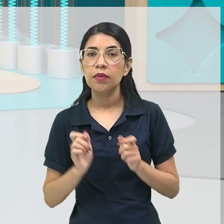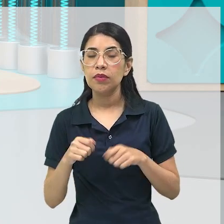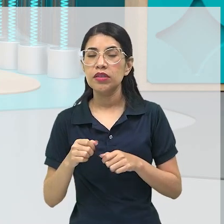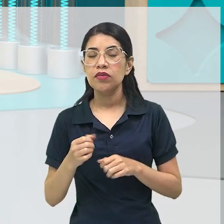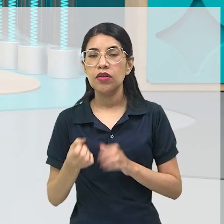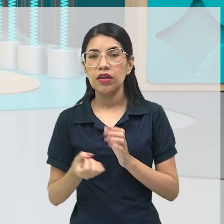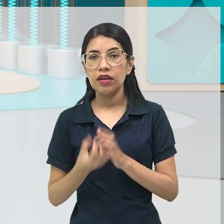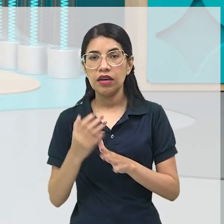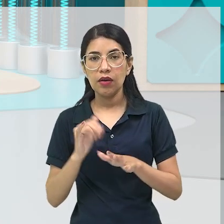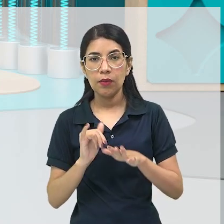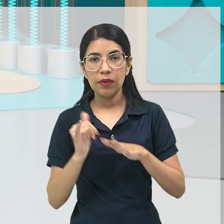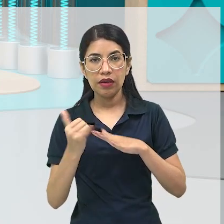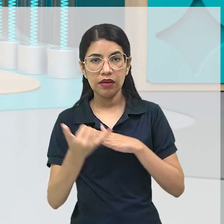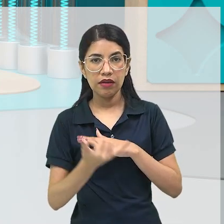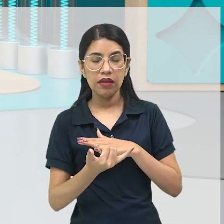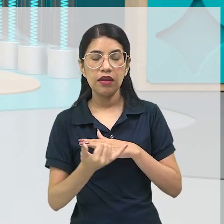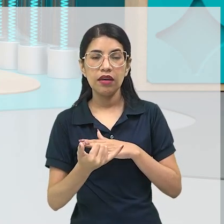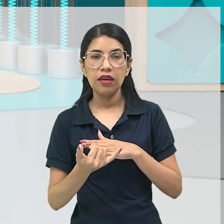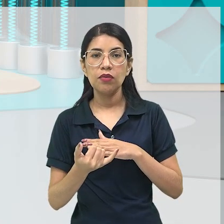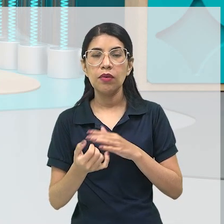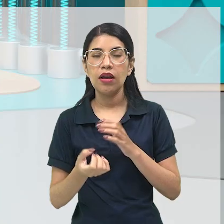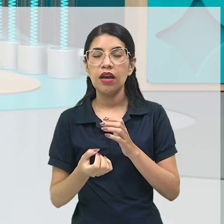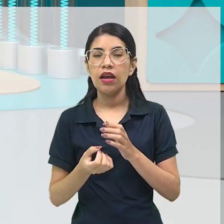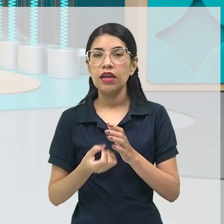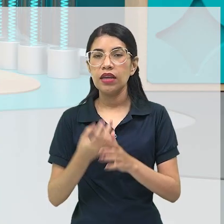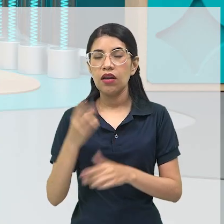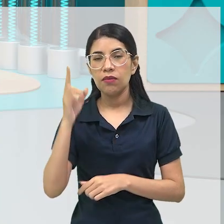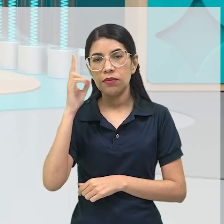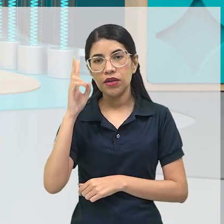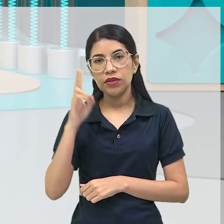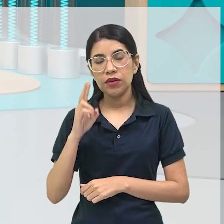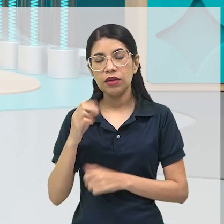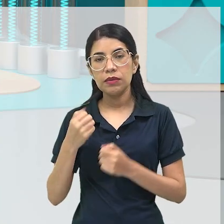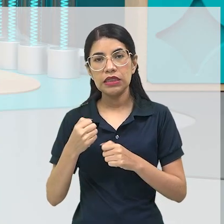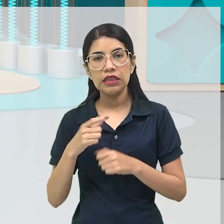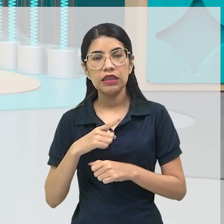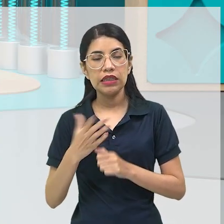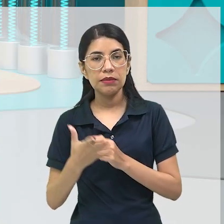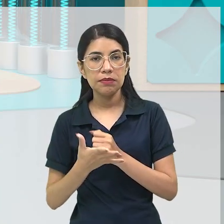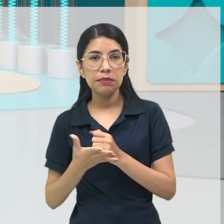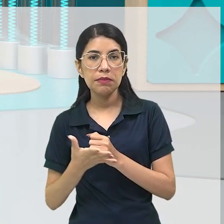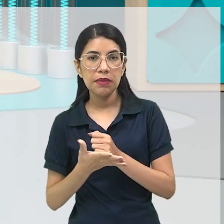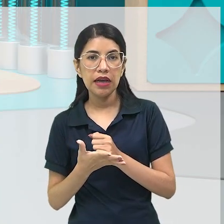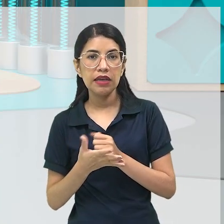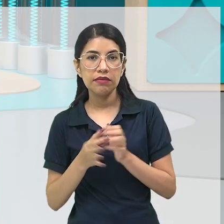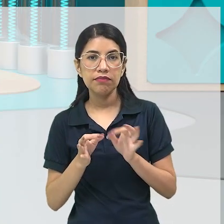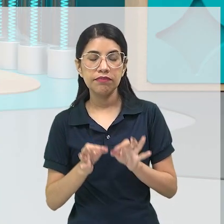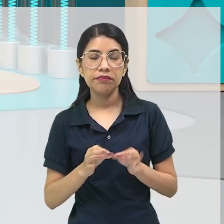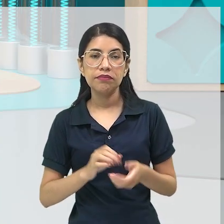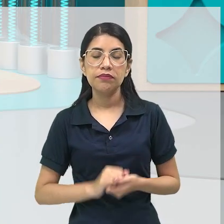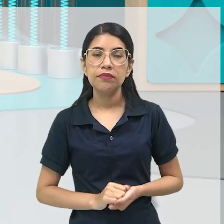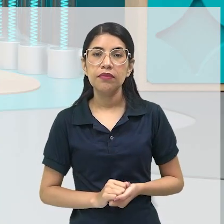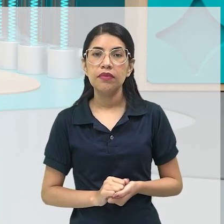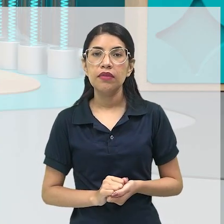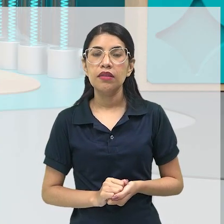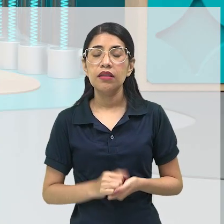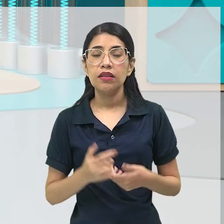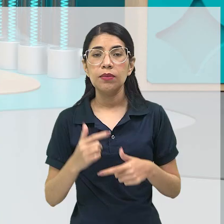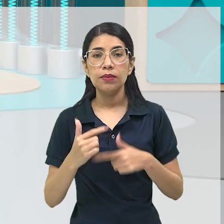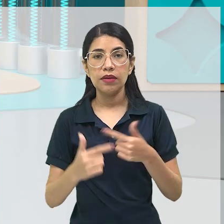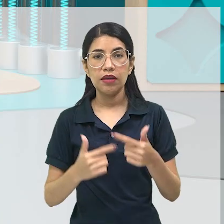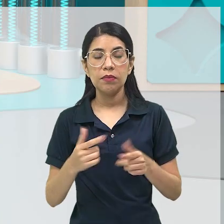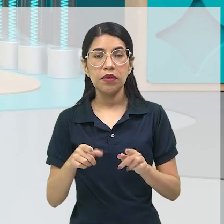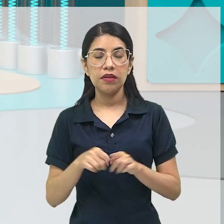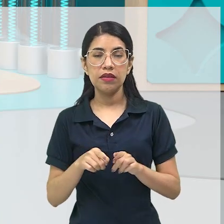criar um enredo, para trazer uma história, eu preciso estar embasado? Então, logicamente, nesse